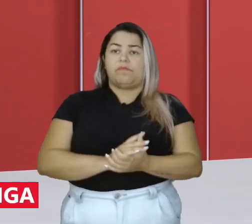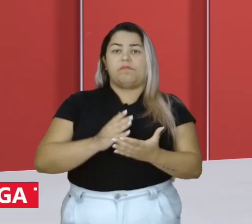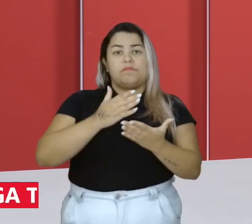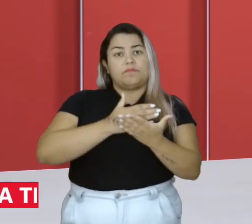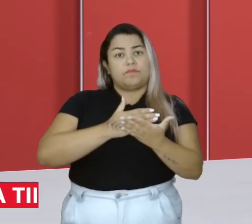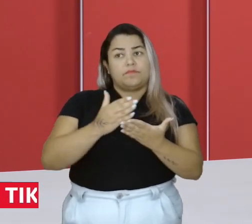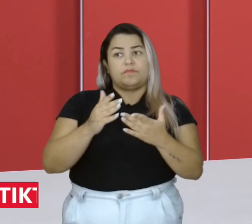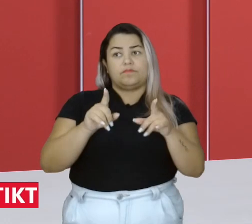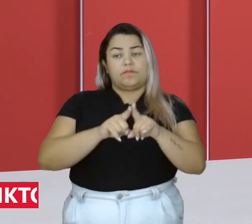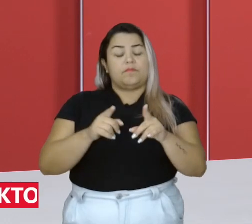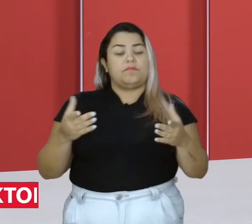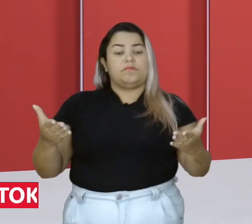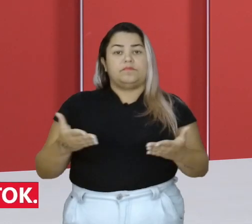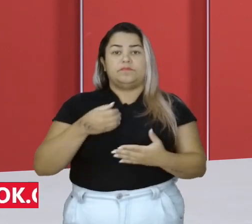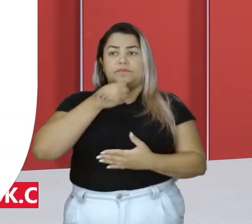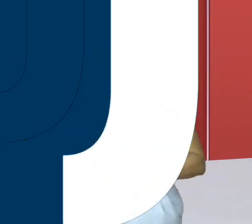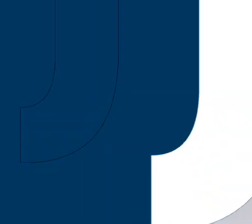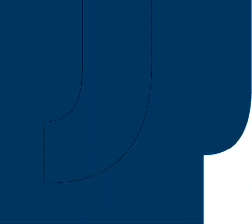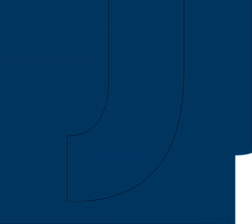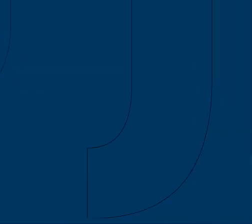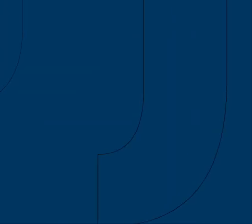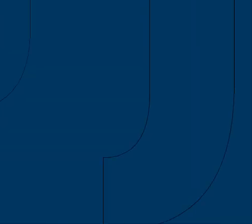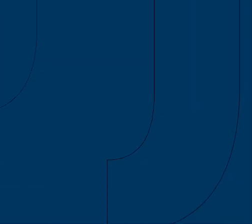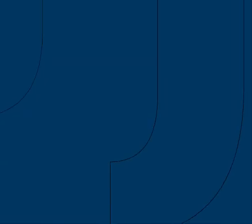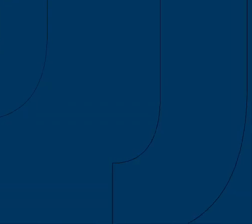começa essa edição com entrevista.